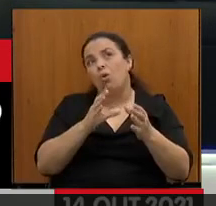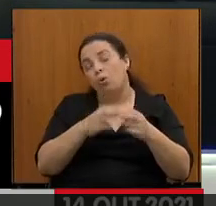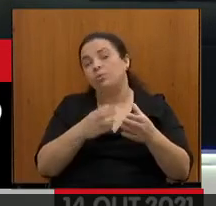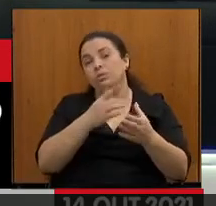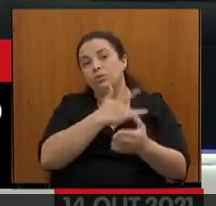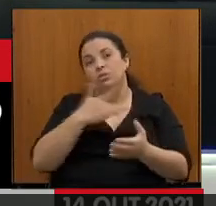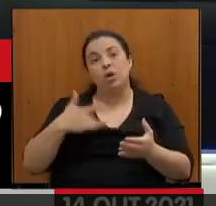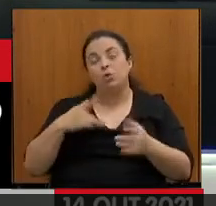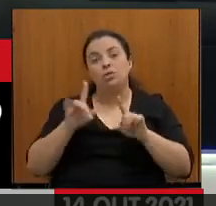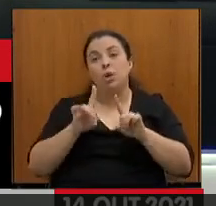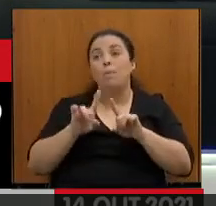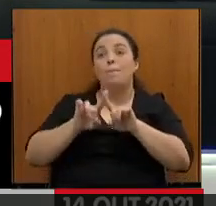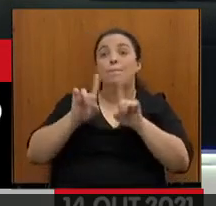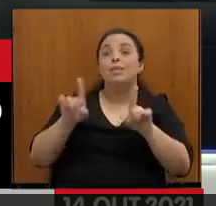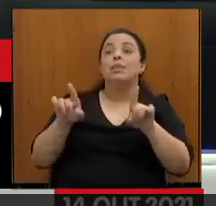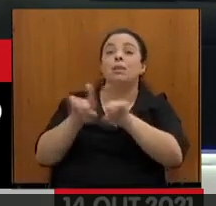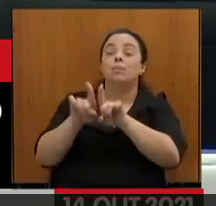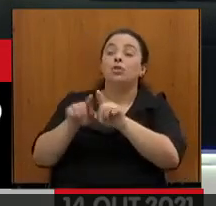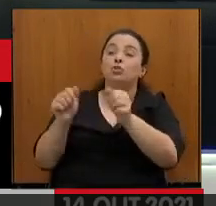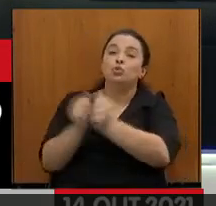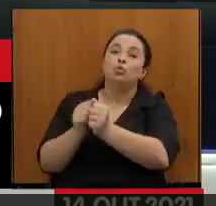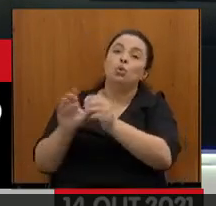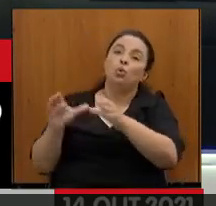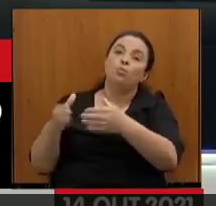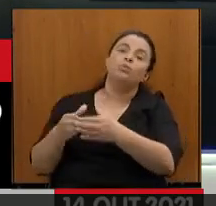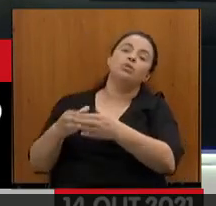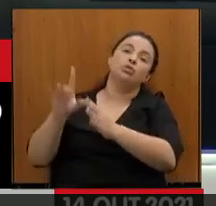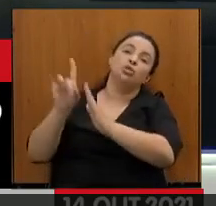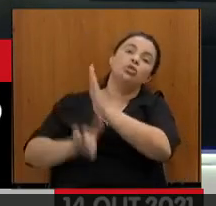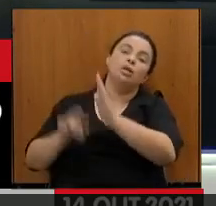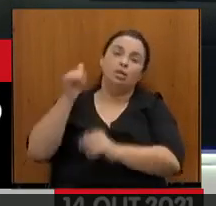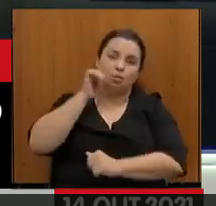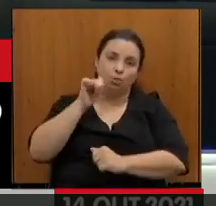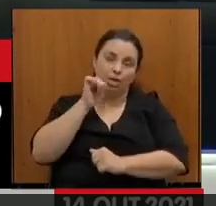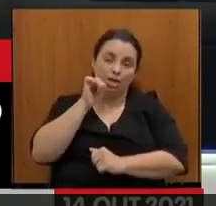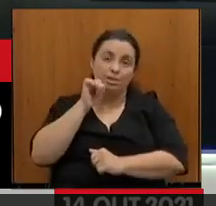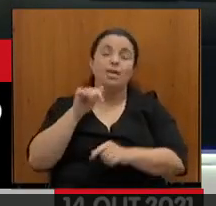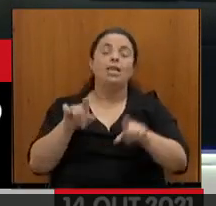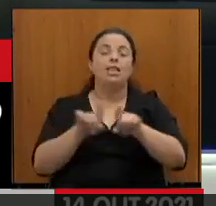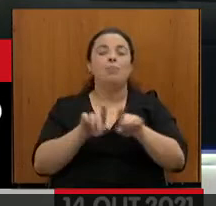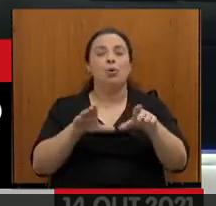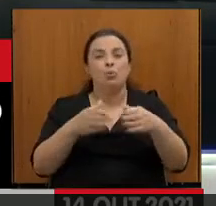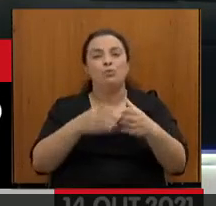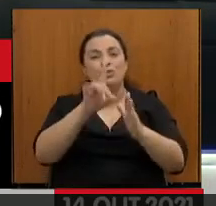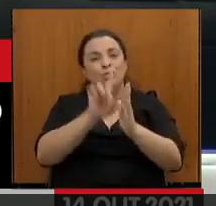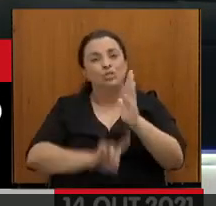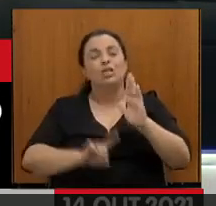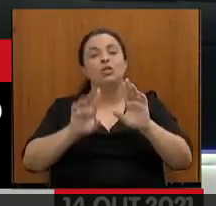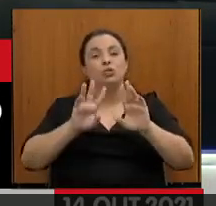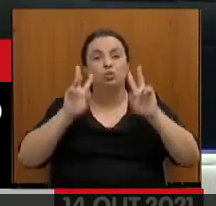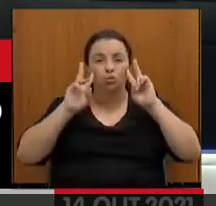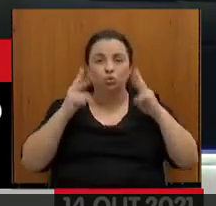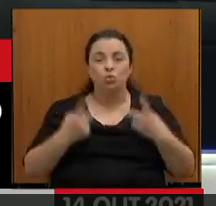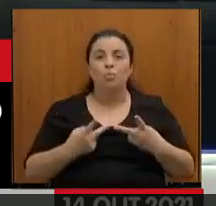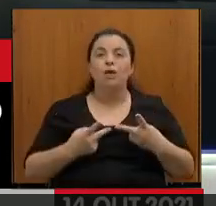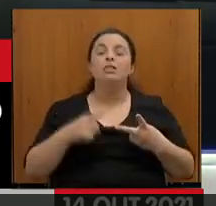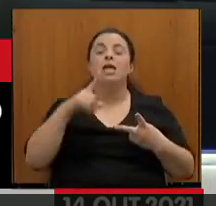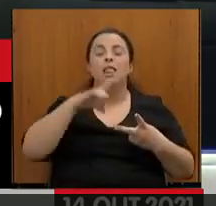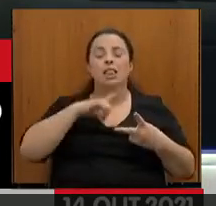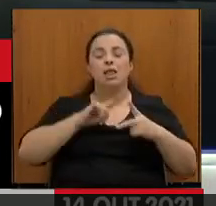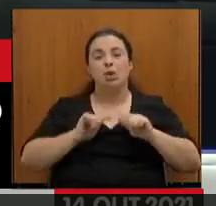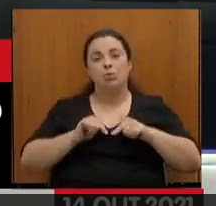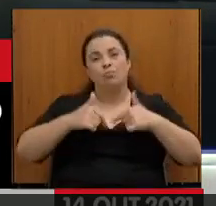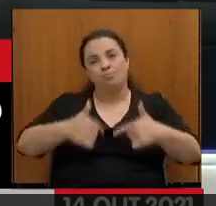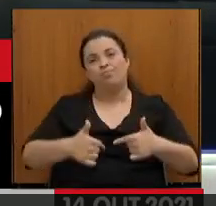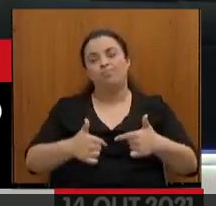Mulheres, e nós temos certeza que a Comissão de Direitos Humanos também deve ter uma atuação importante